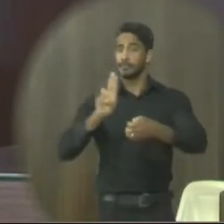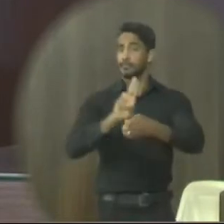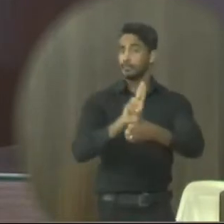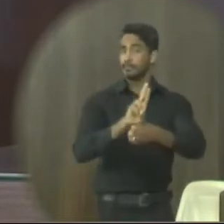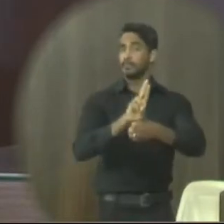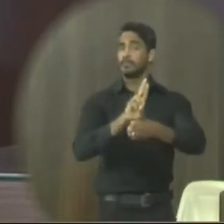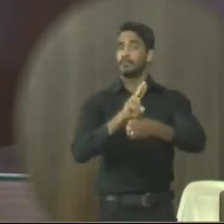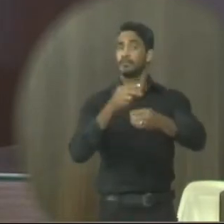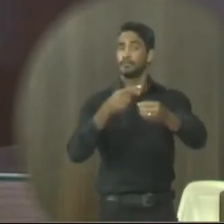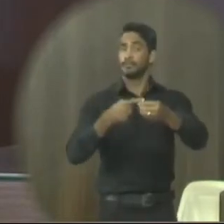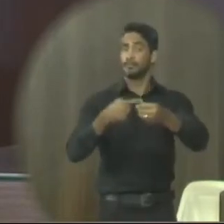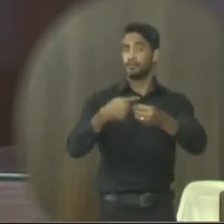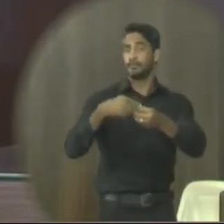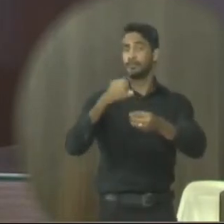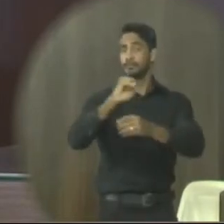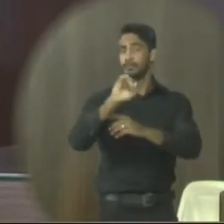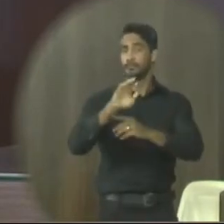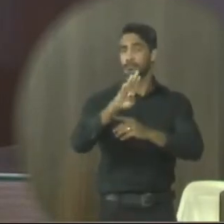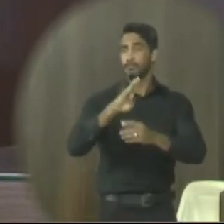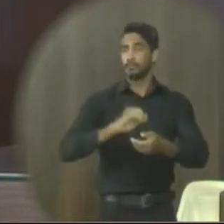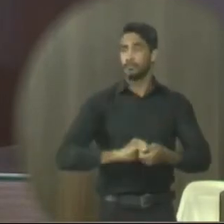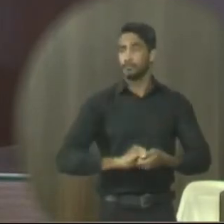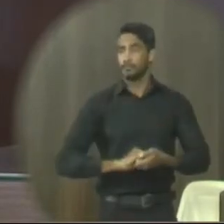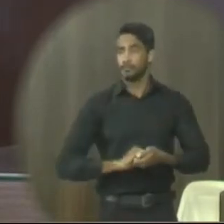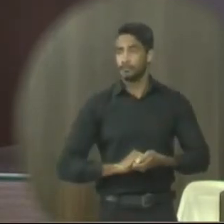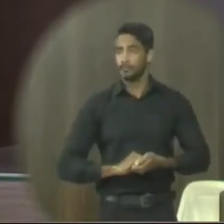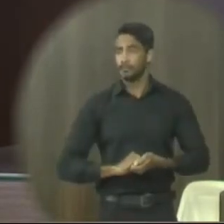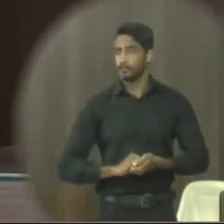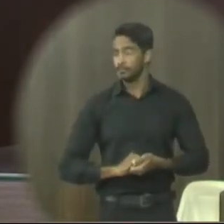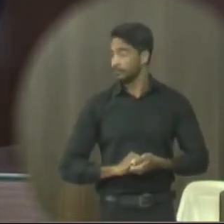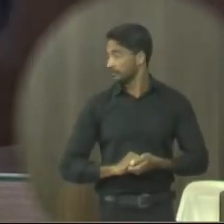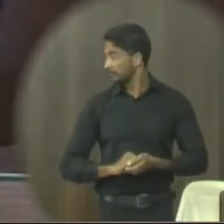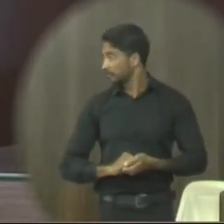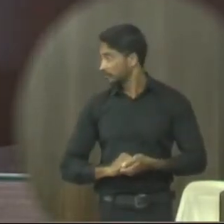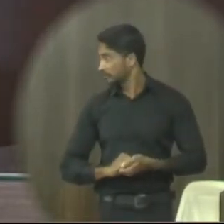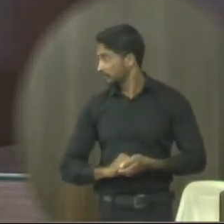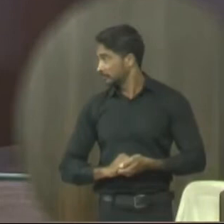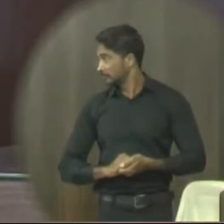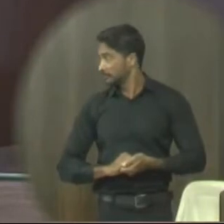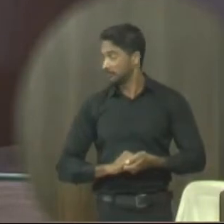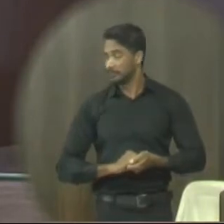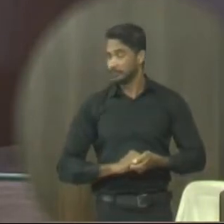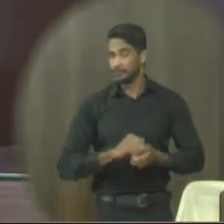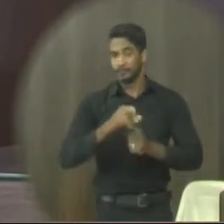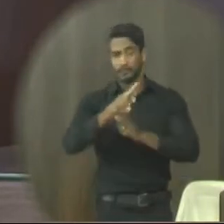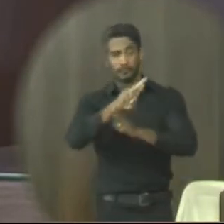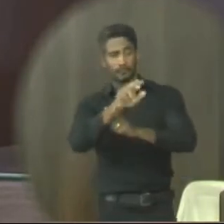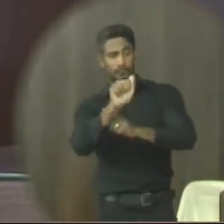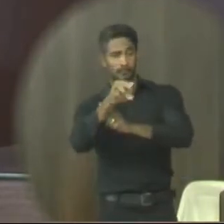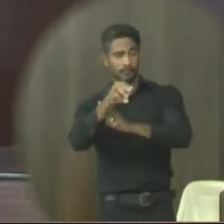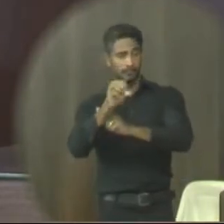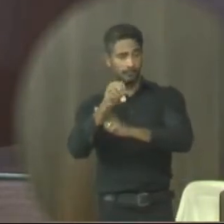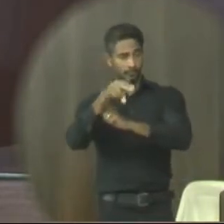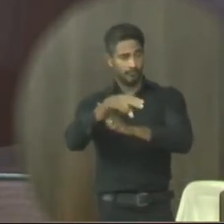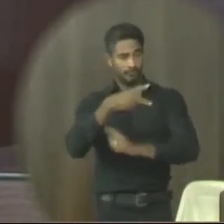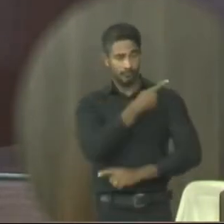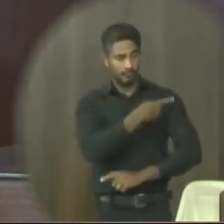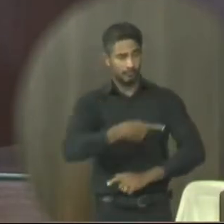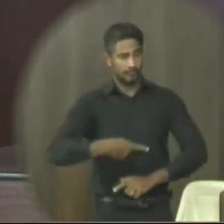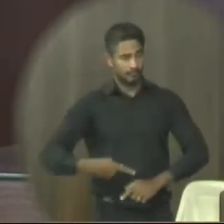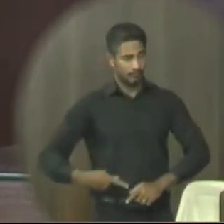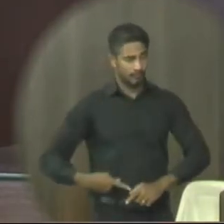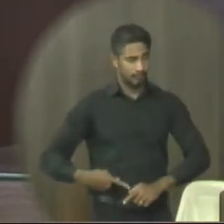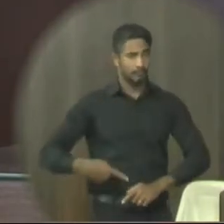procuradora-geral do município de Janaúba. Ao seletivo senhor Ramon Alessandro Araújo, presidente da Câmara Municipal de